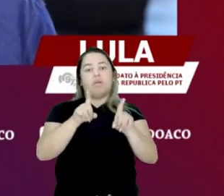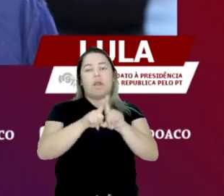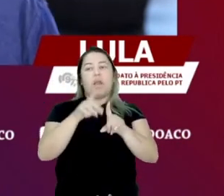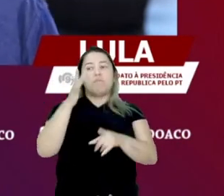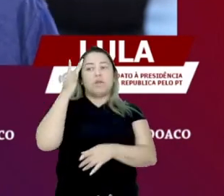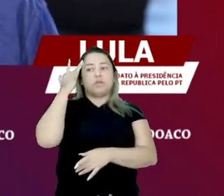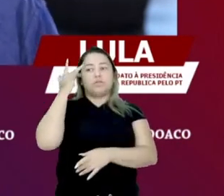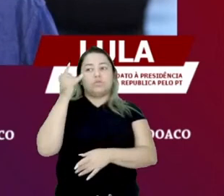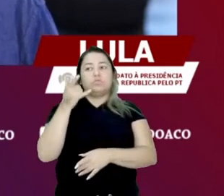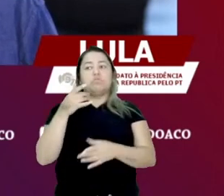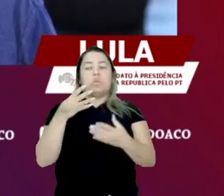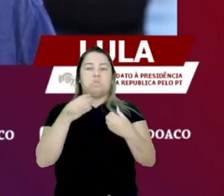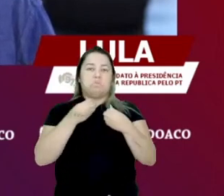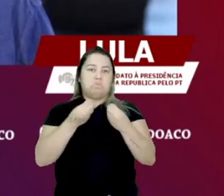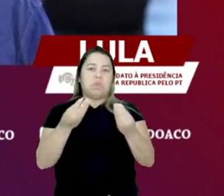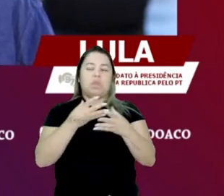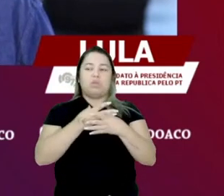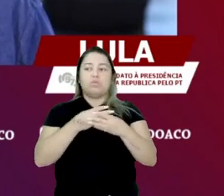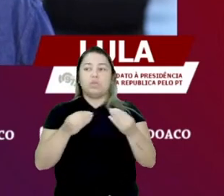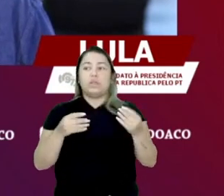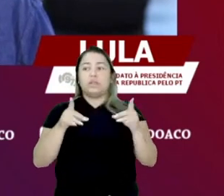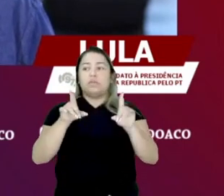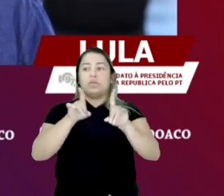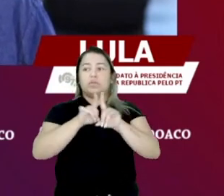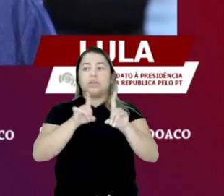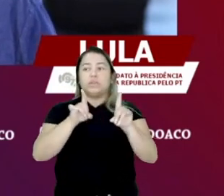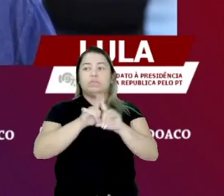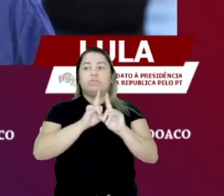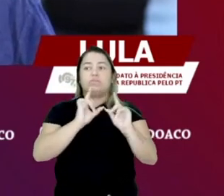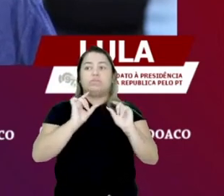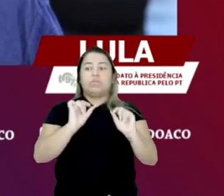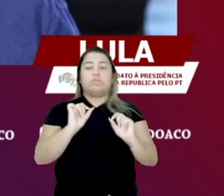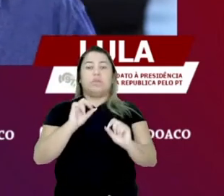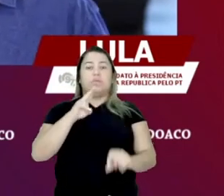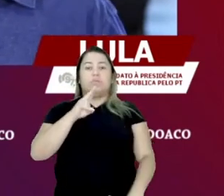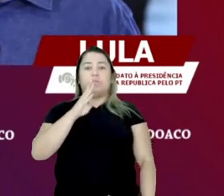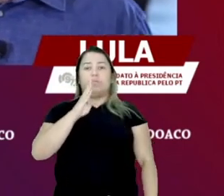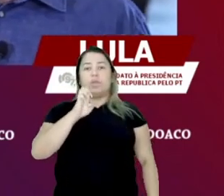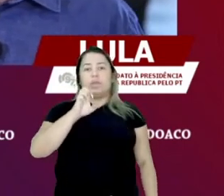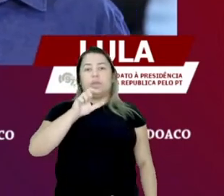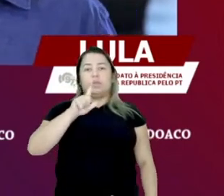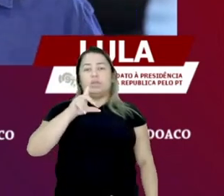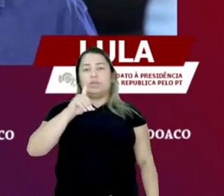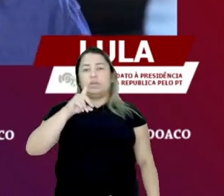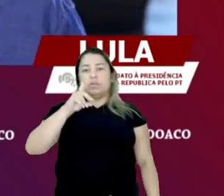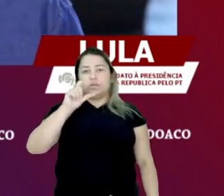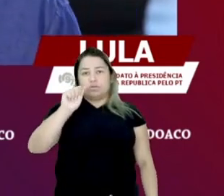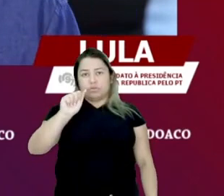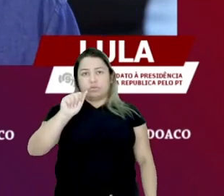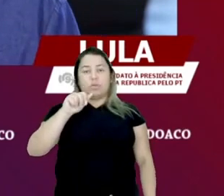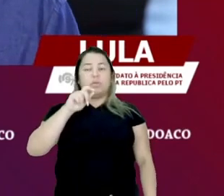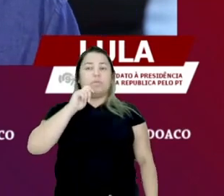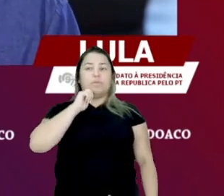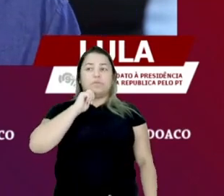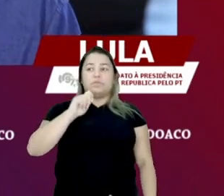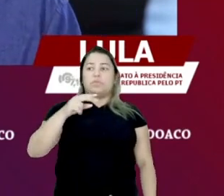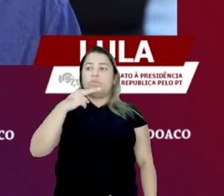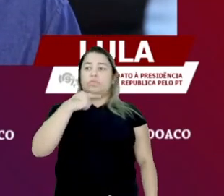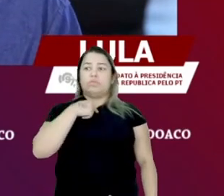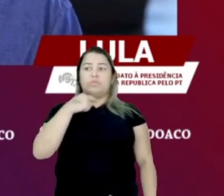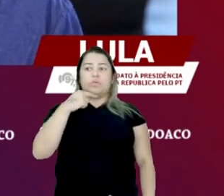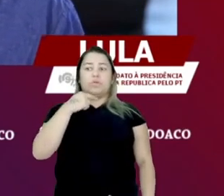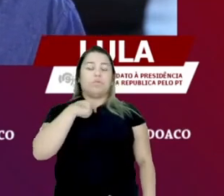como candidato, e não foi possível, adiei. E vamos ver se na próxima quinta-feira, dia 15, eu estarei